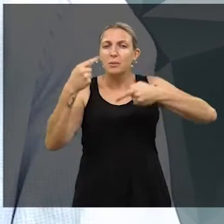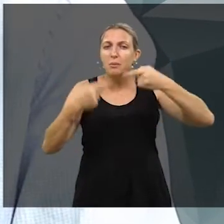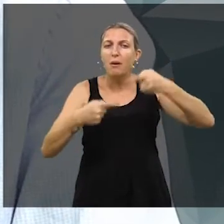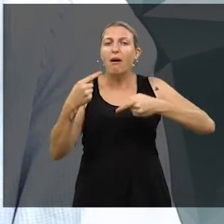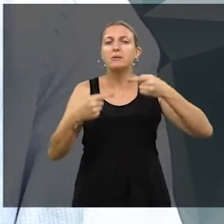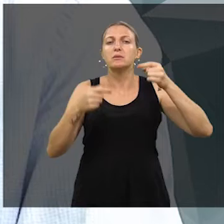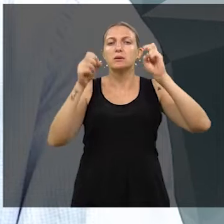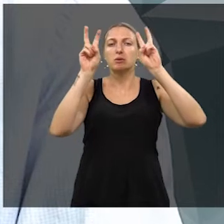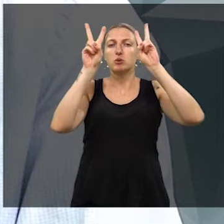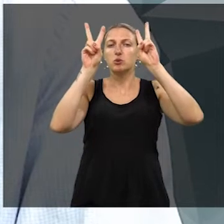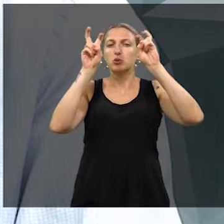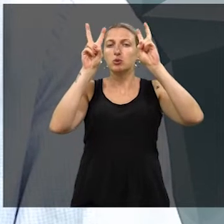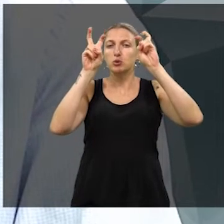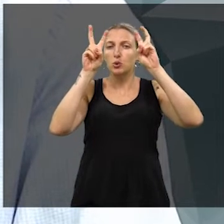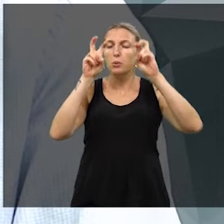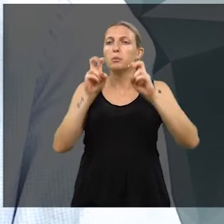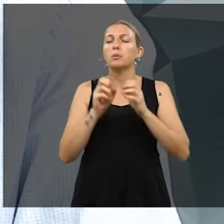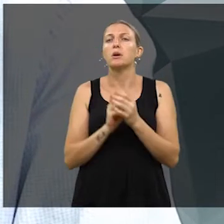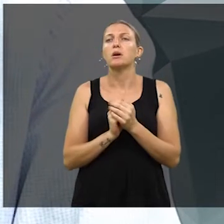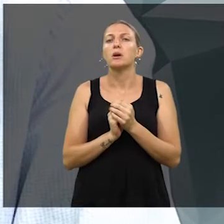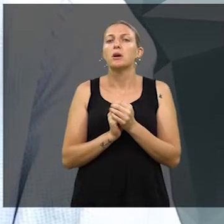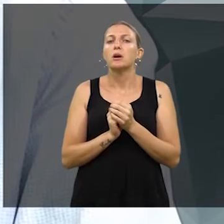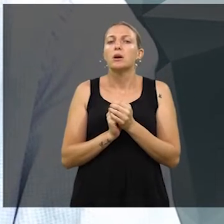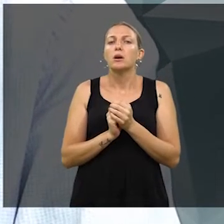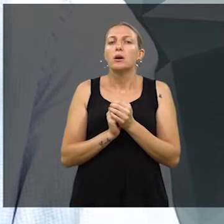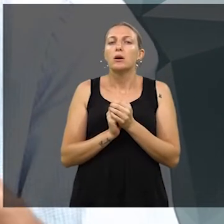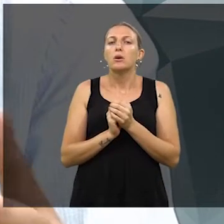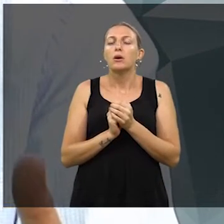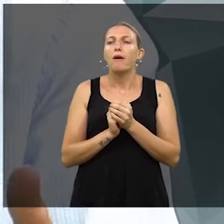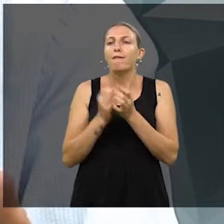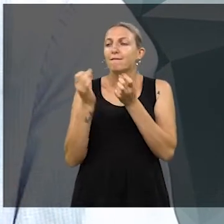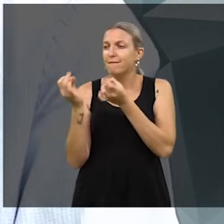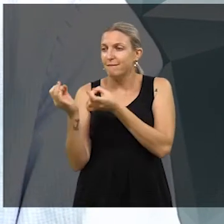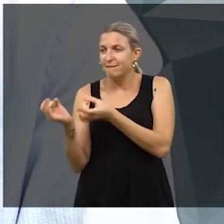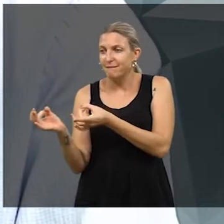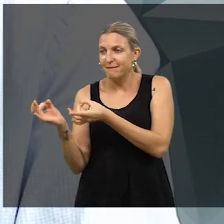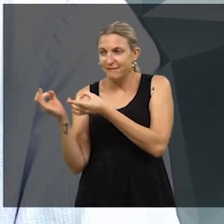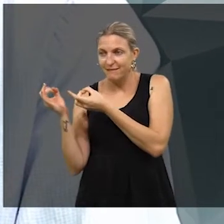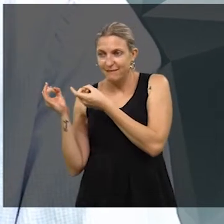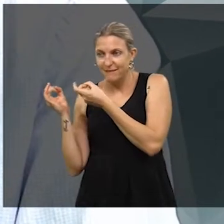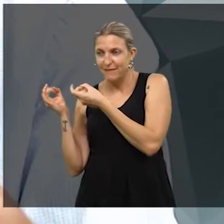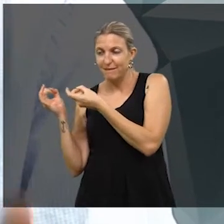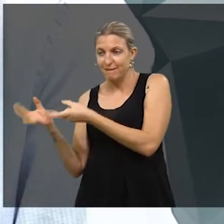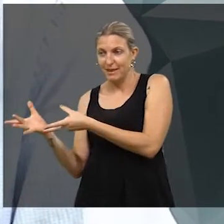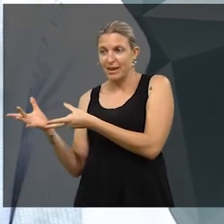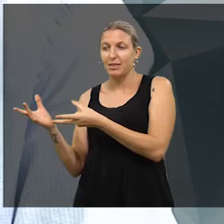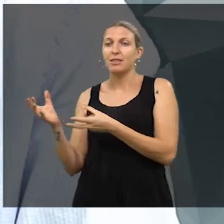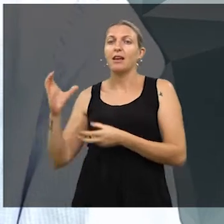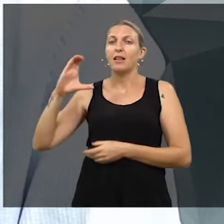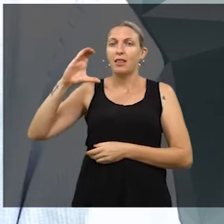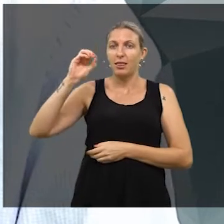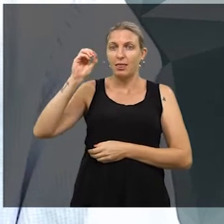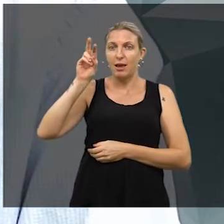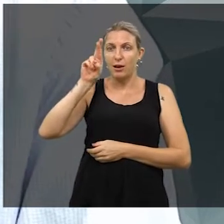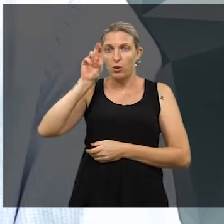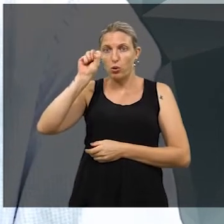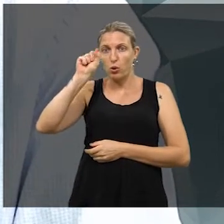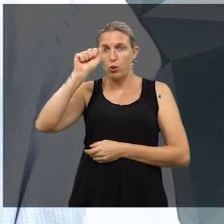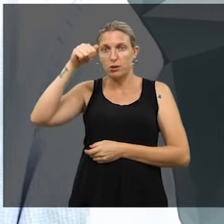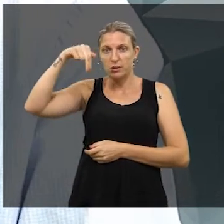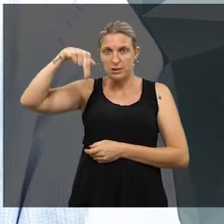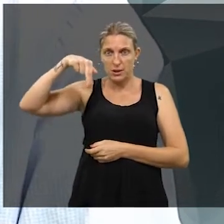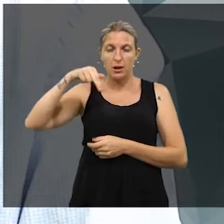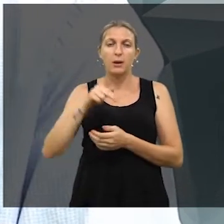aí da possibilidade, então, da venda da Corsã ou da privatização da Corsã, que